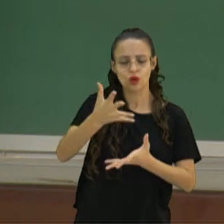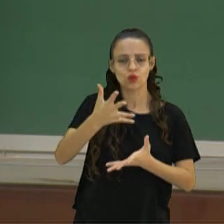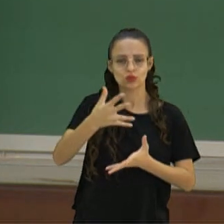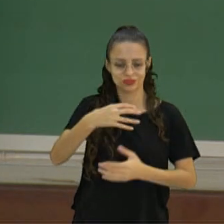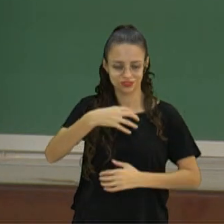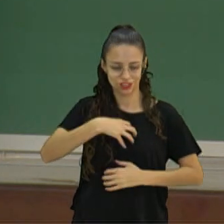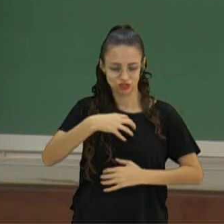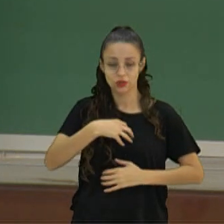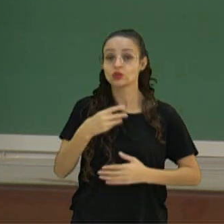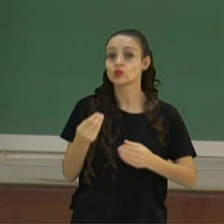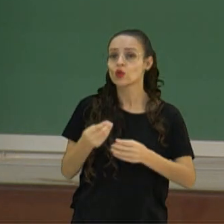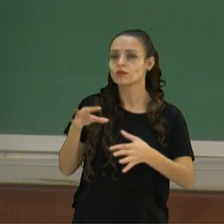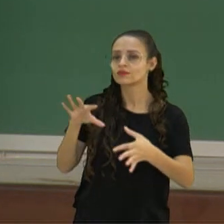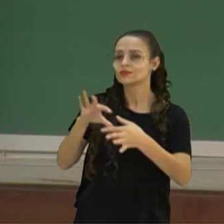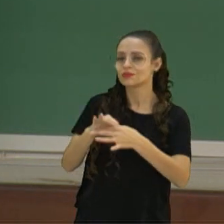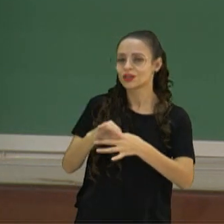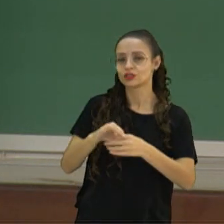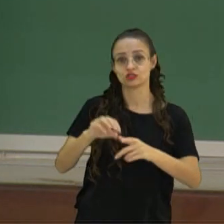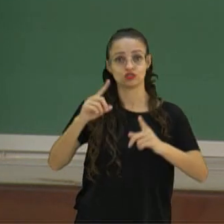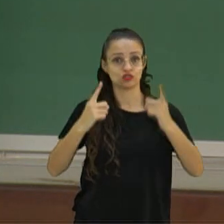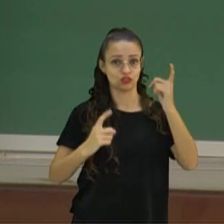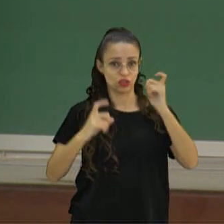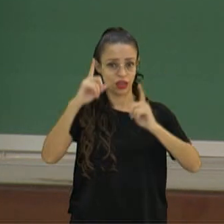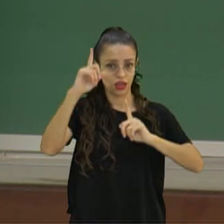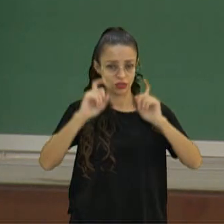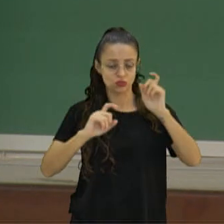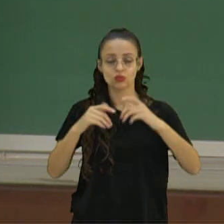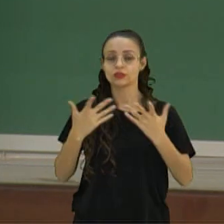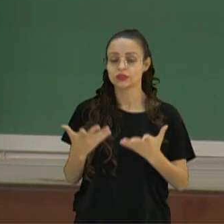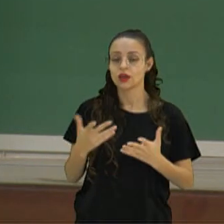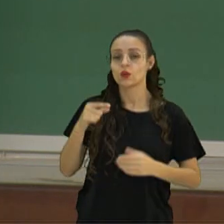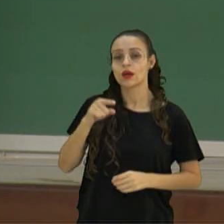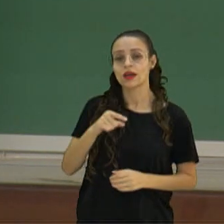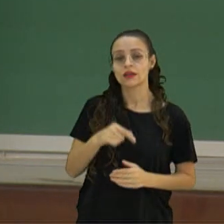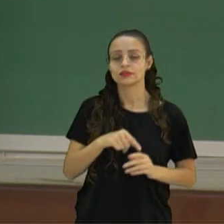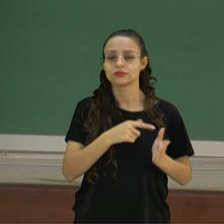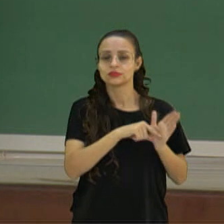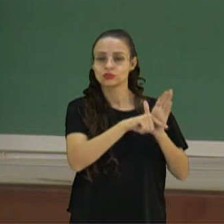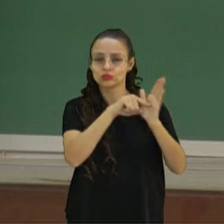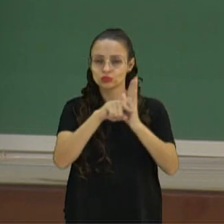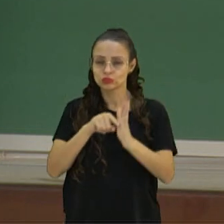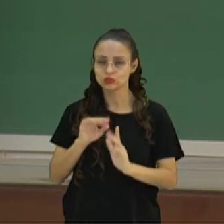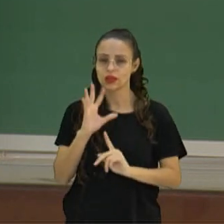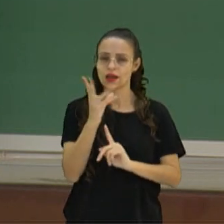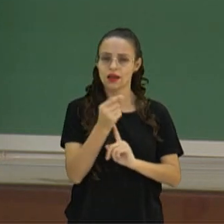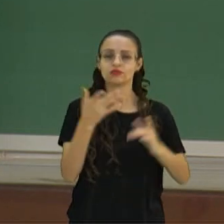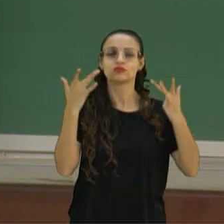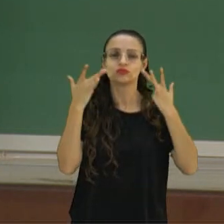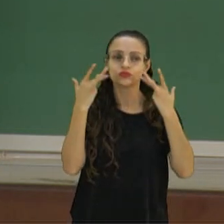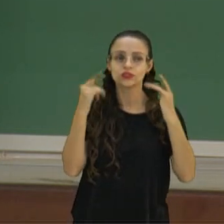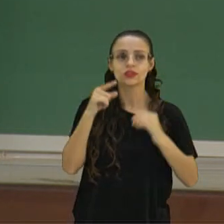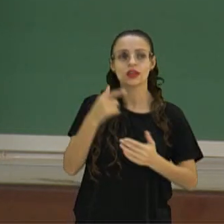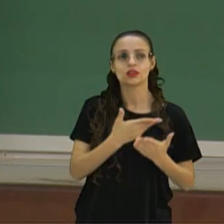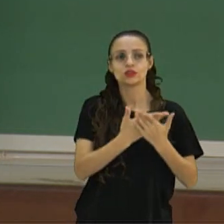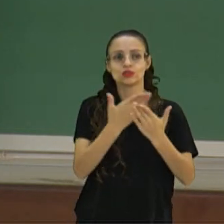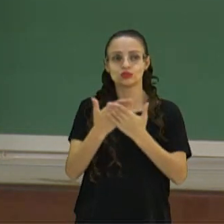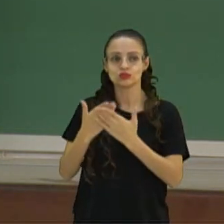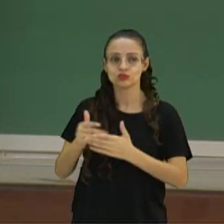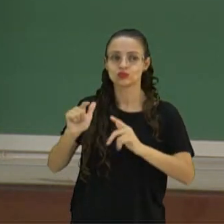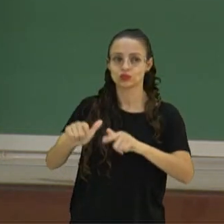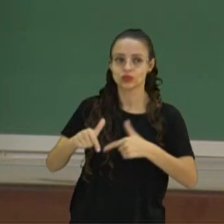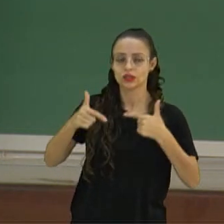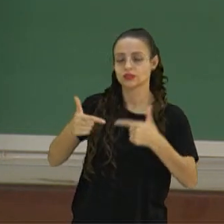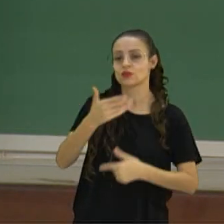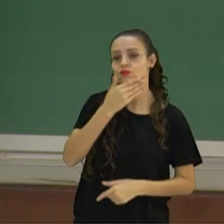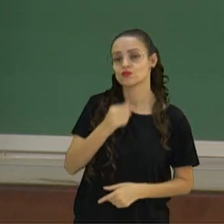gestos. É dentro das artes cênicas o estudo da ação física do homem em seu meio. Portanto, também ela é uma